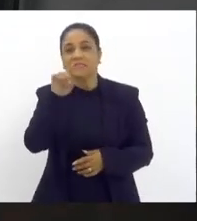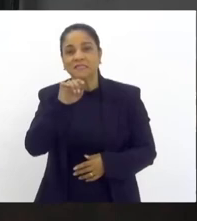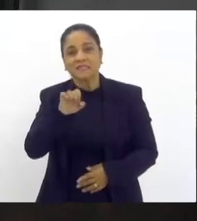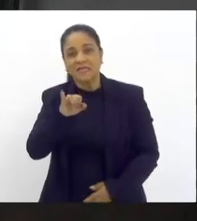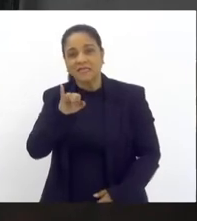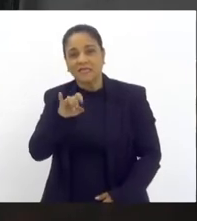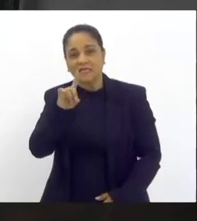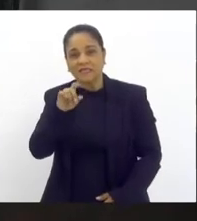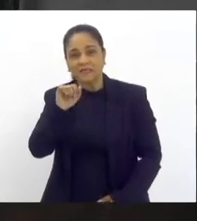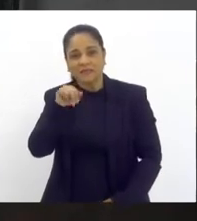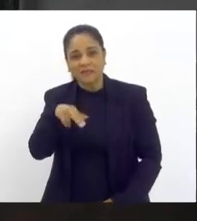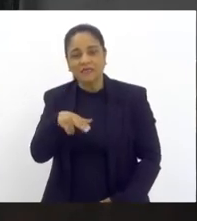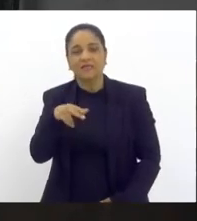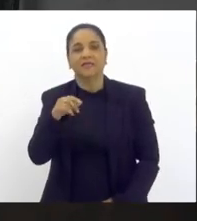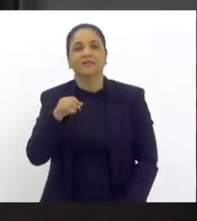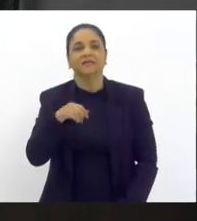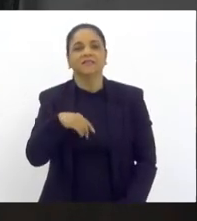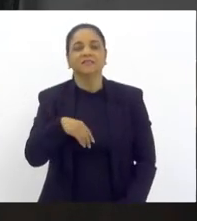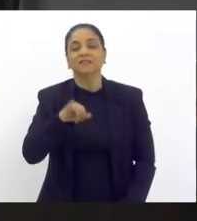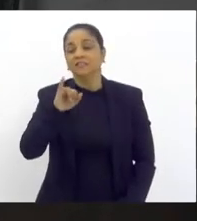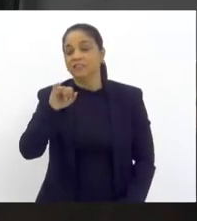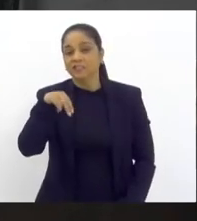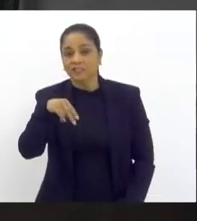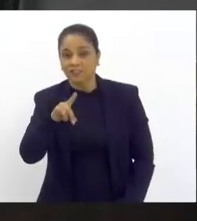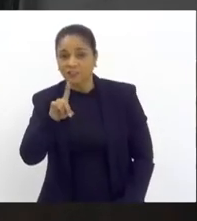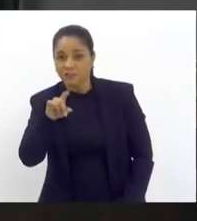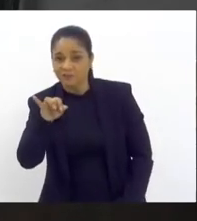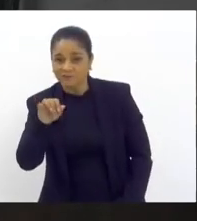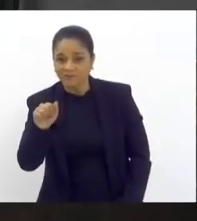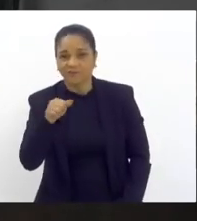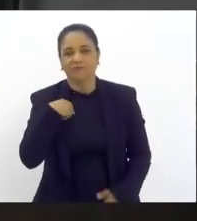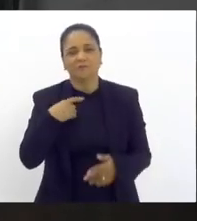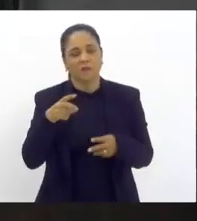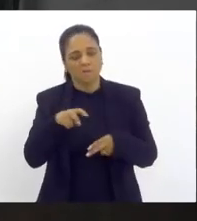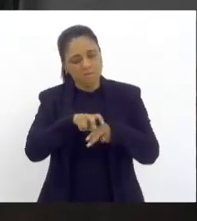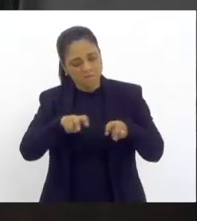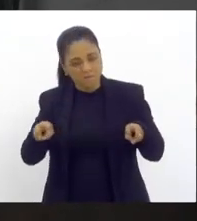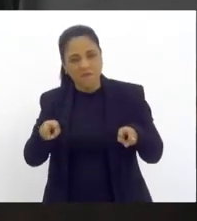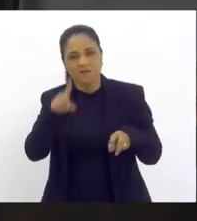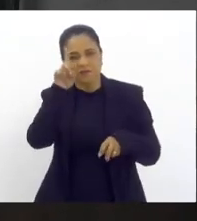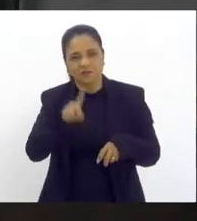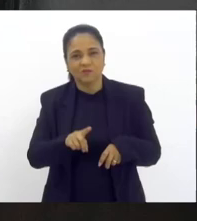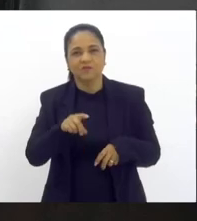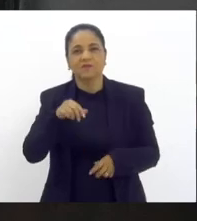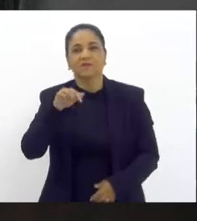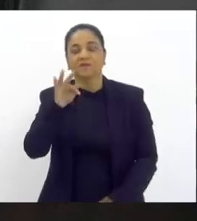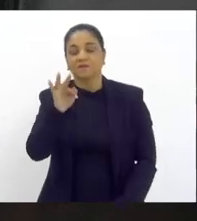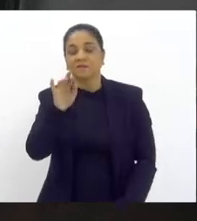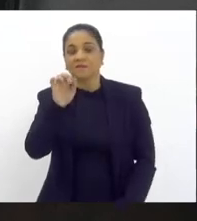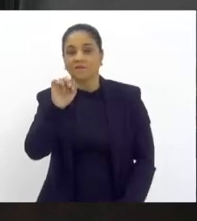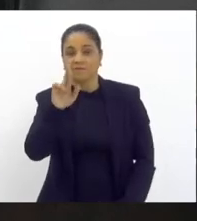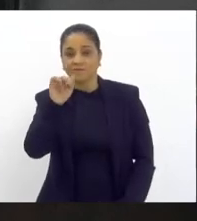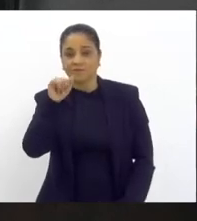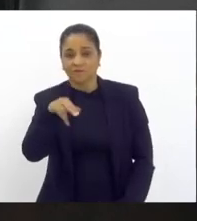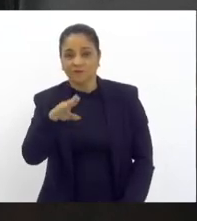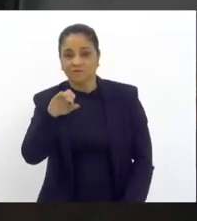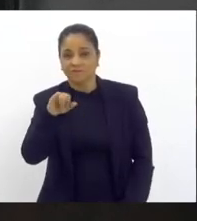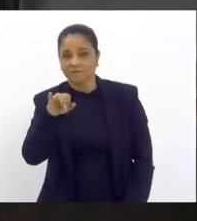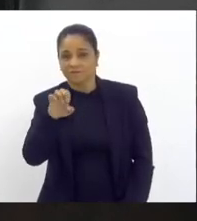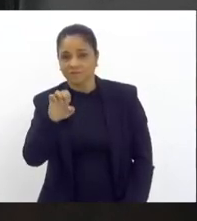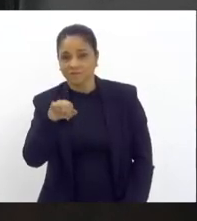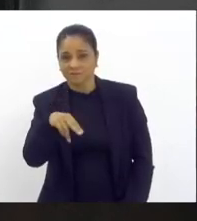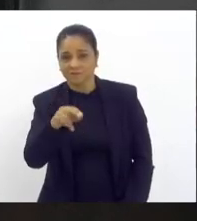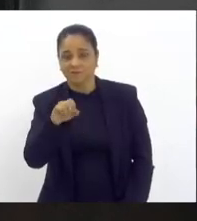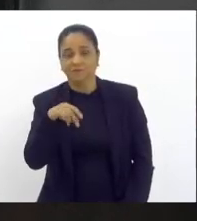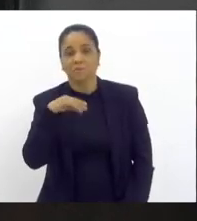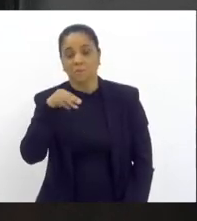está a Índia Hermelau, que também faz parte da mesa diretora, está a Franciane Mota, que também faz parte da